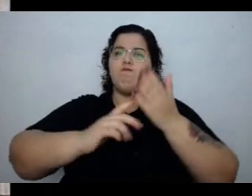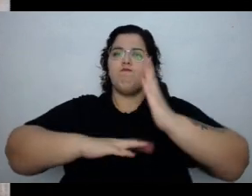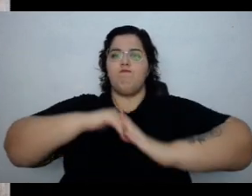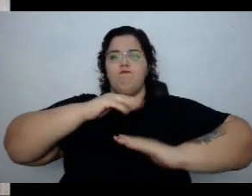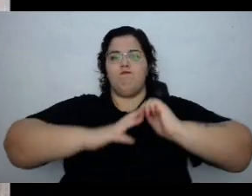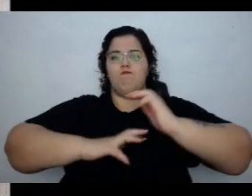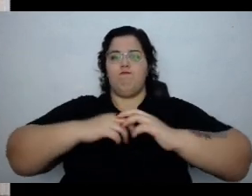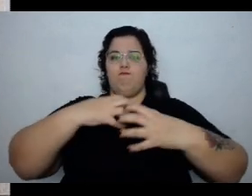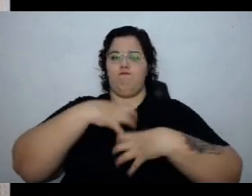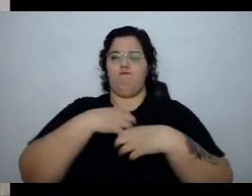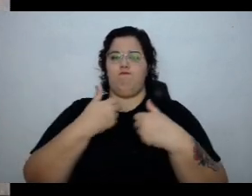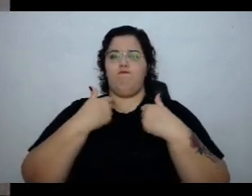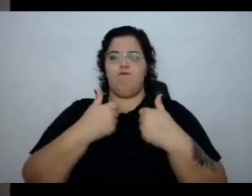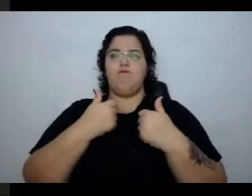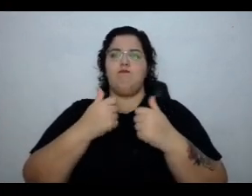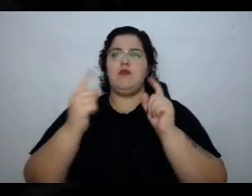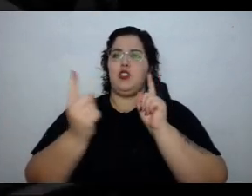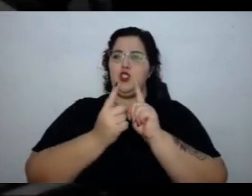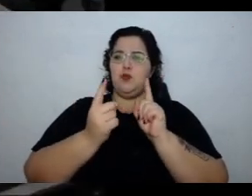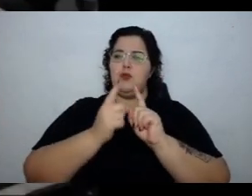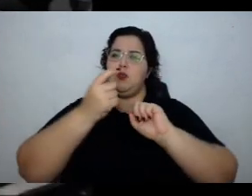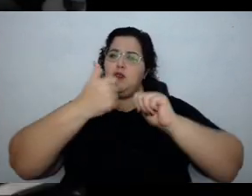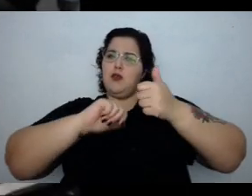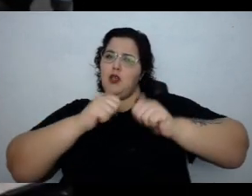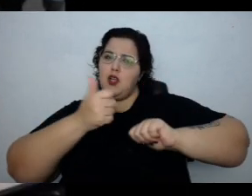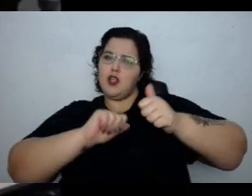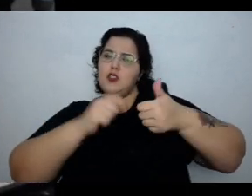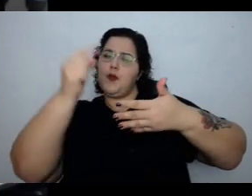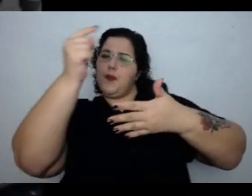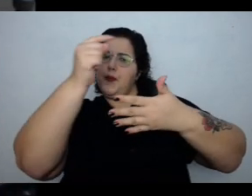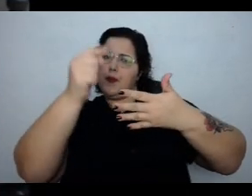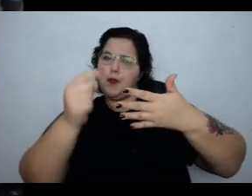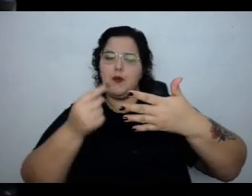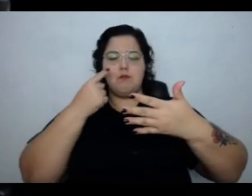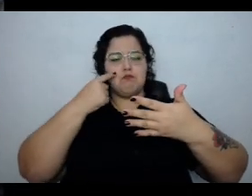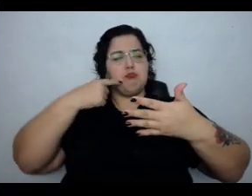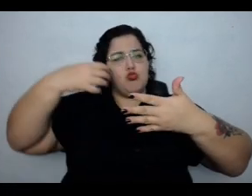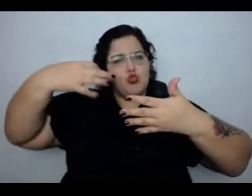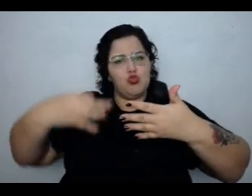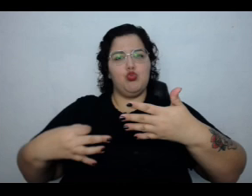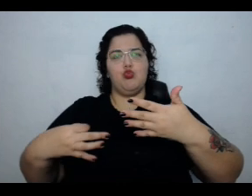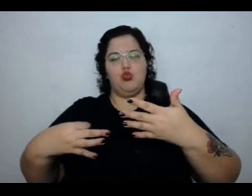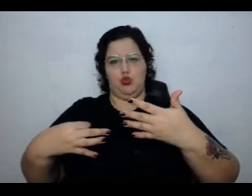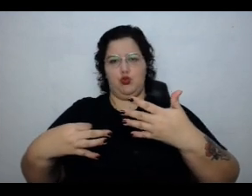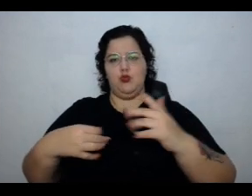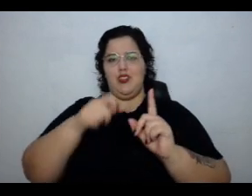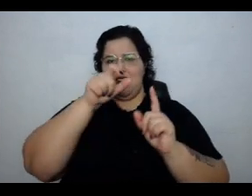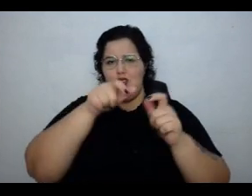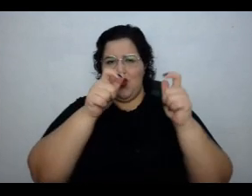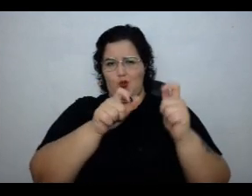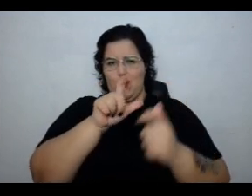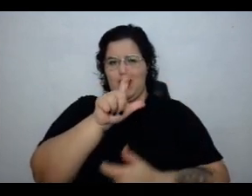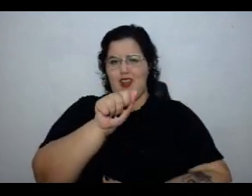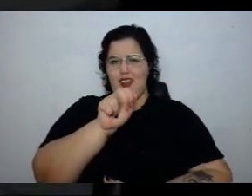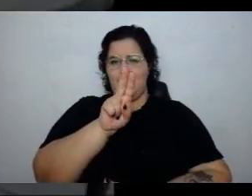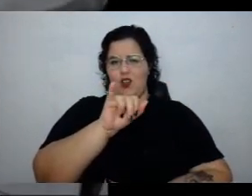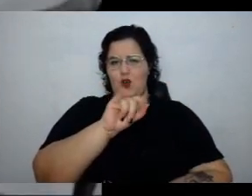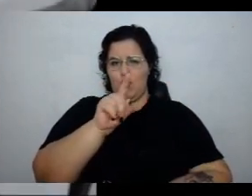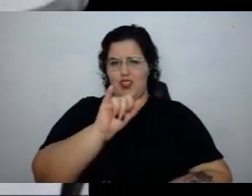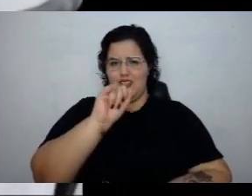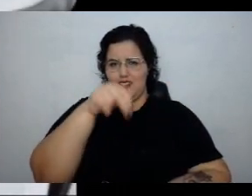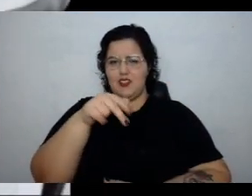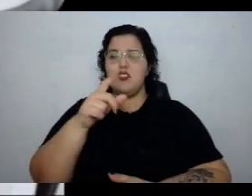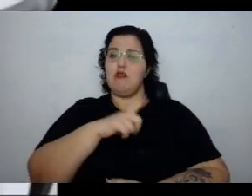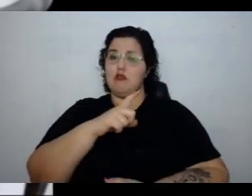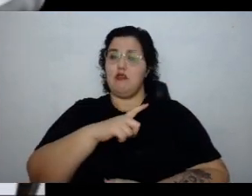comprometidos com o bem-estar de quem espera uma avaliação com critério e de forma justa. A Lauisen Laudos para